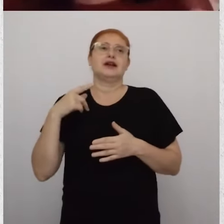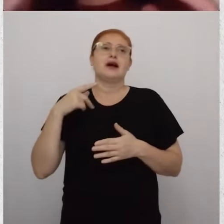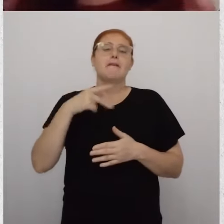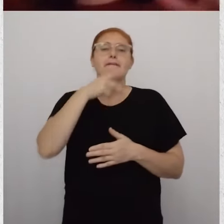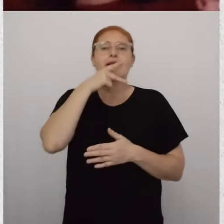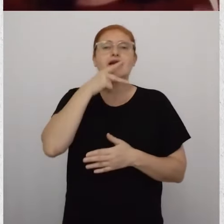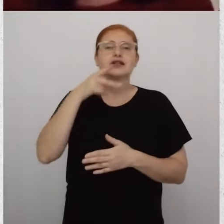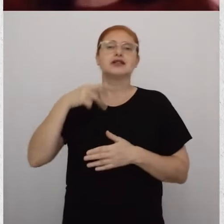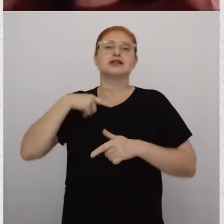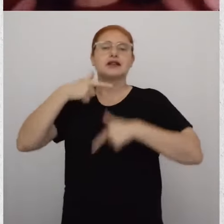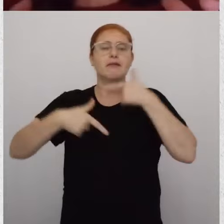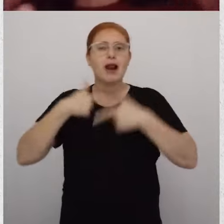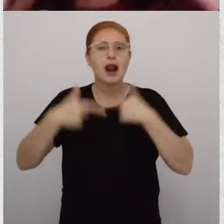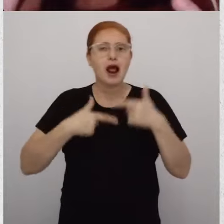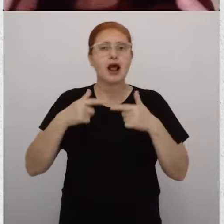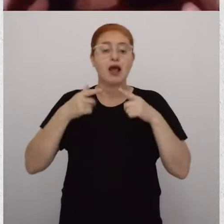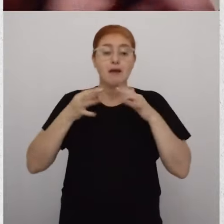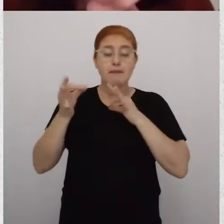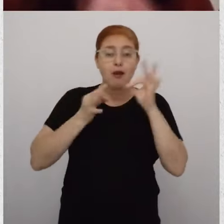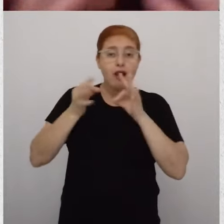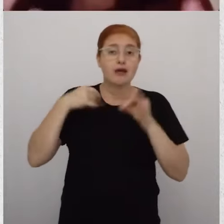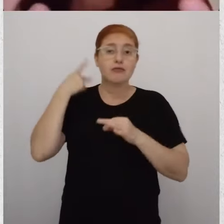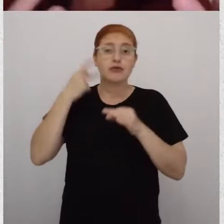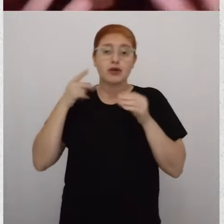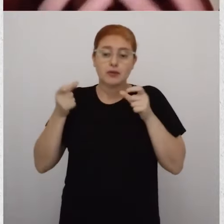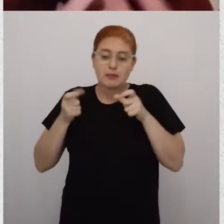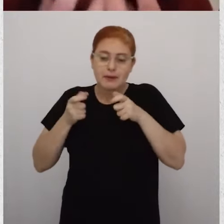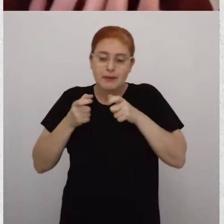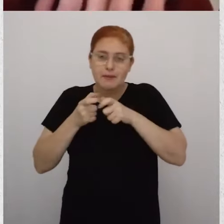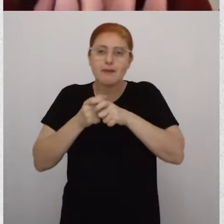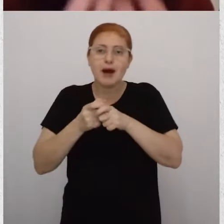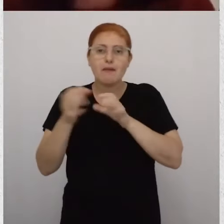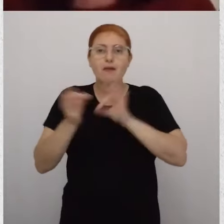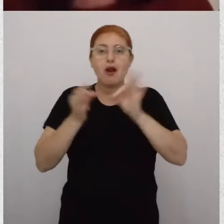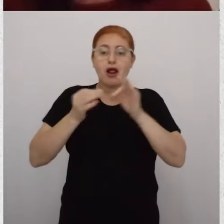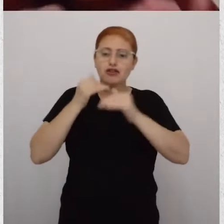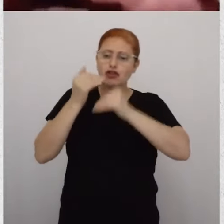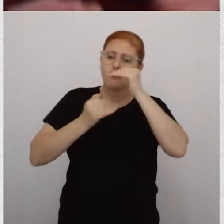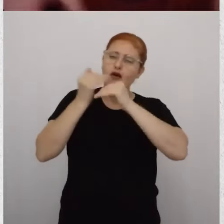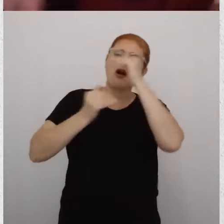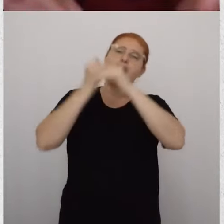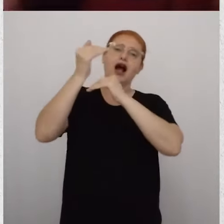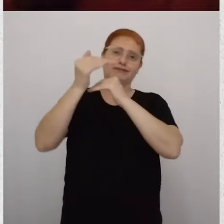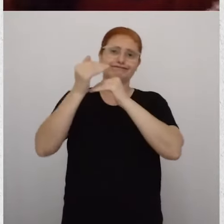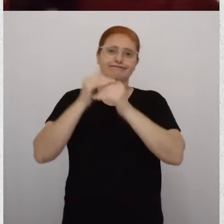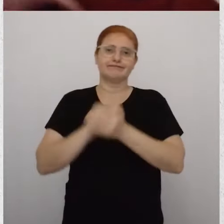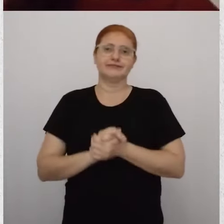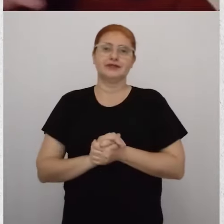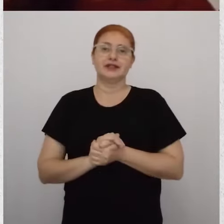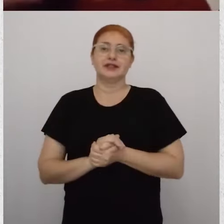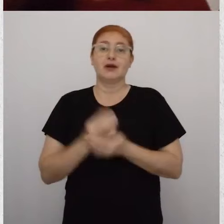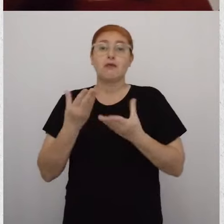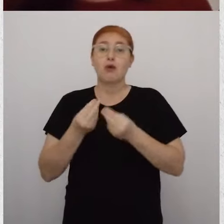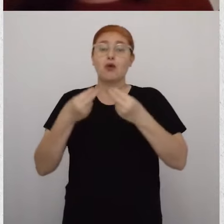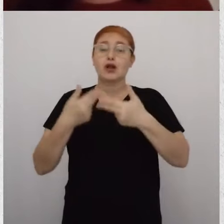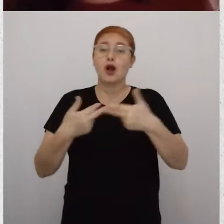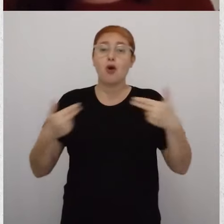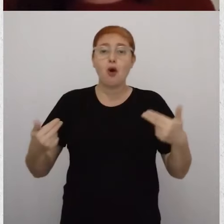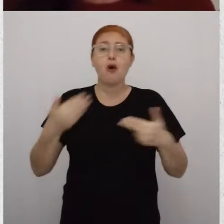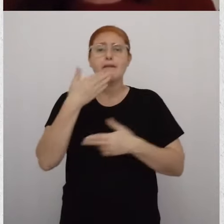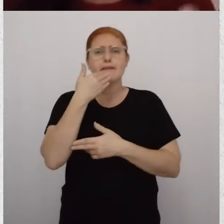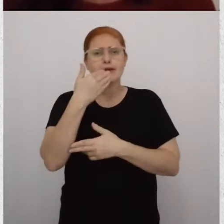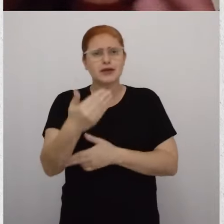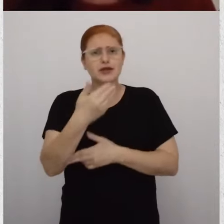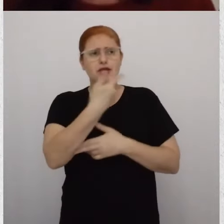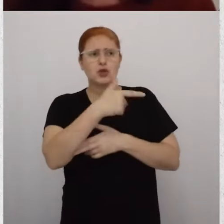Trabalhadores, eu acho que o projeto político vai se fechando cada vez mais em torno de um projeto desenvolvimentista e muitas coisas, muitas reivindicações